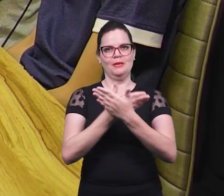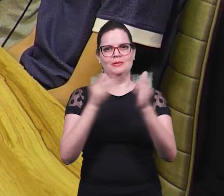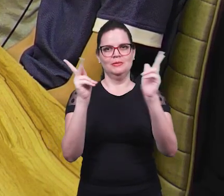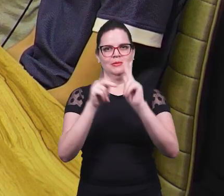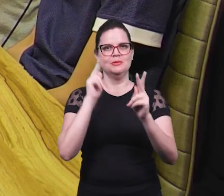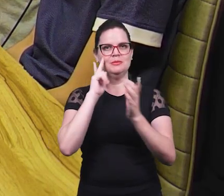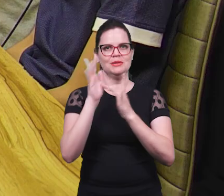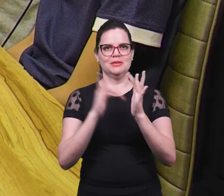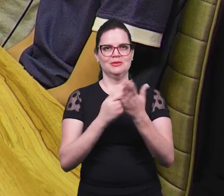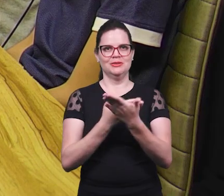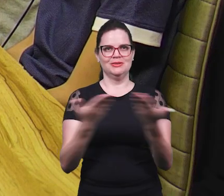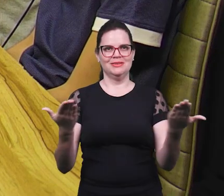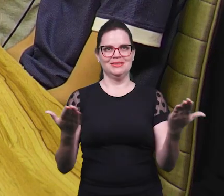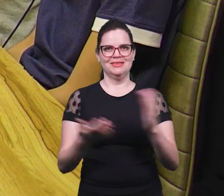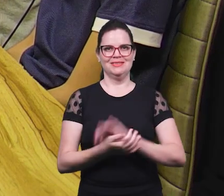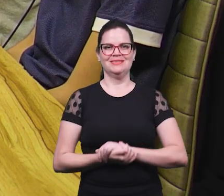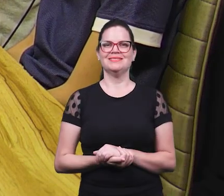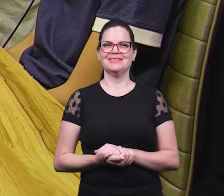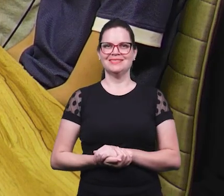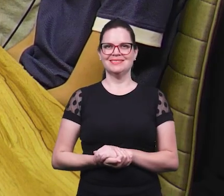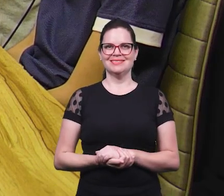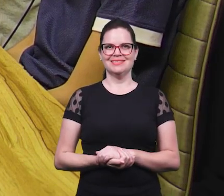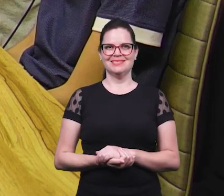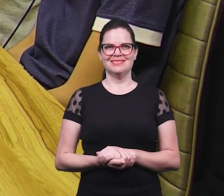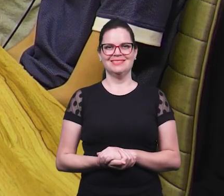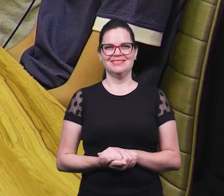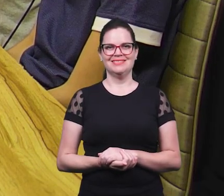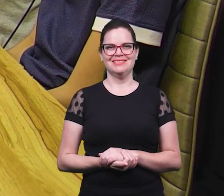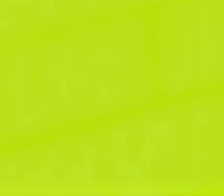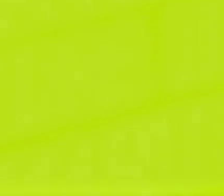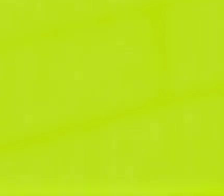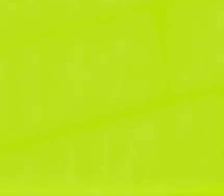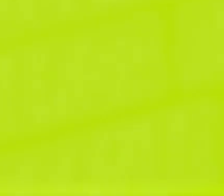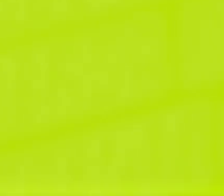com a paz do Senhor Jesus. A paz do Senhor. Paz do Senhor. Paz do Senhor.